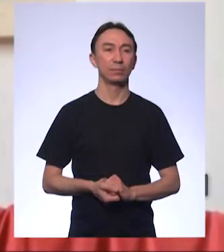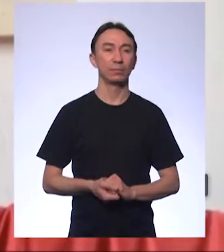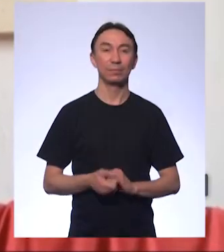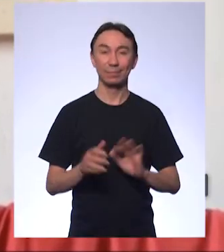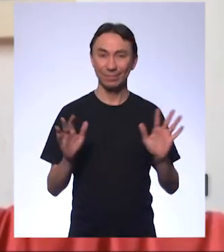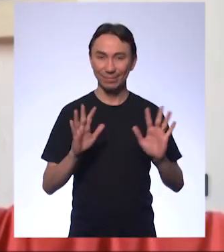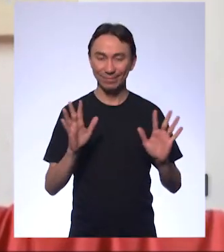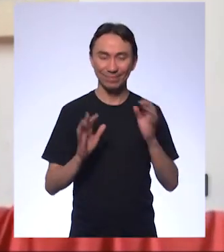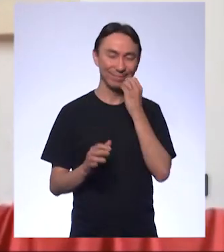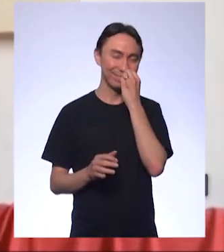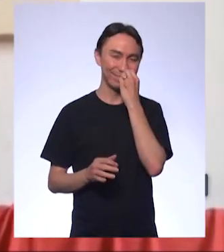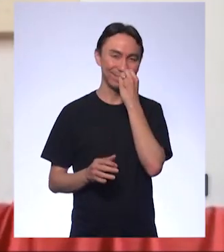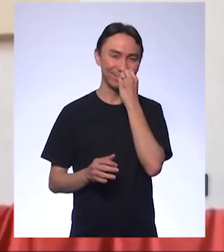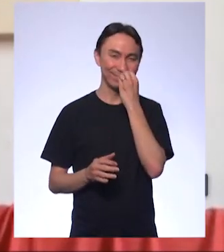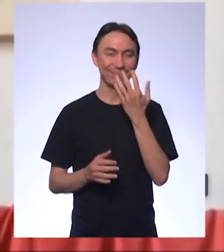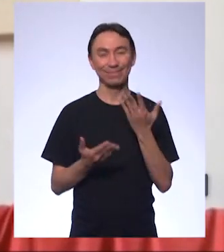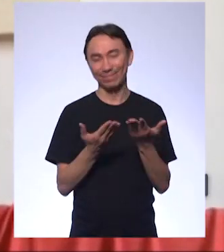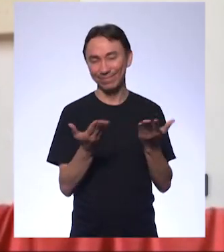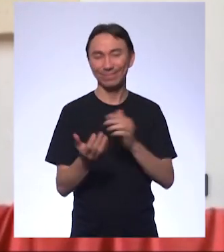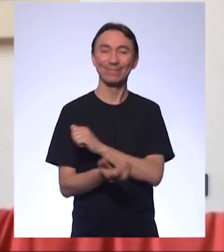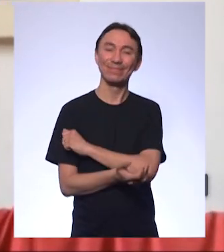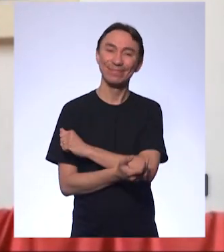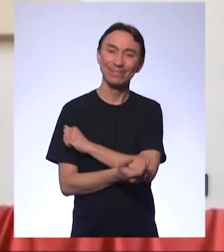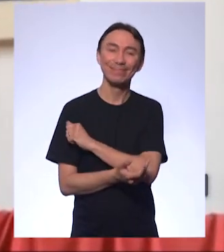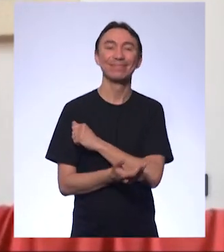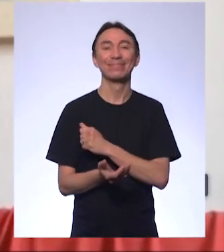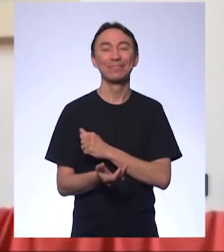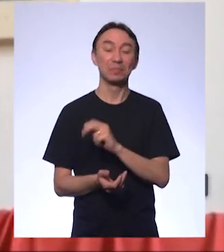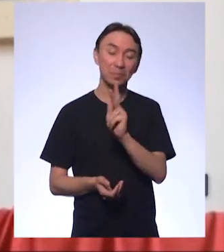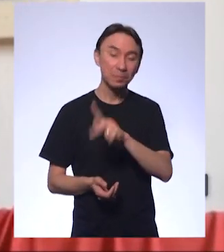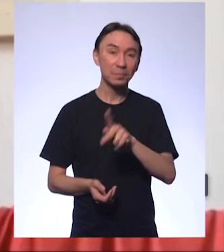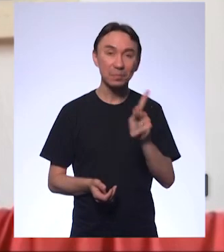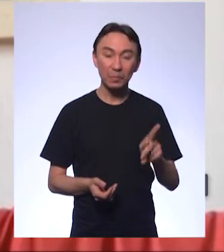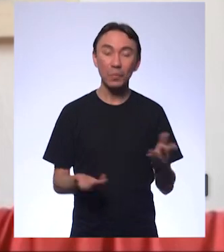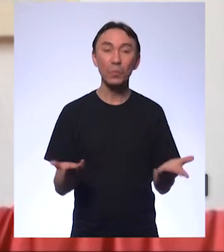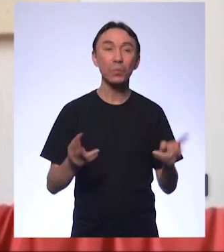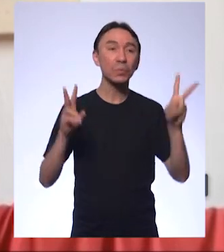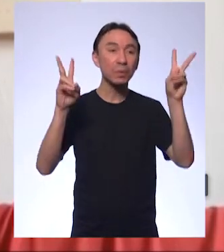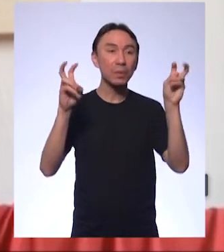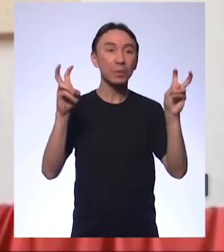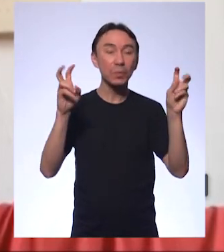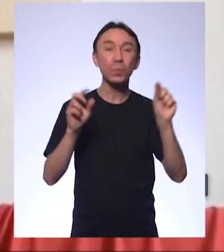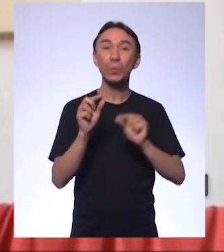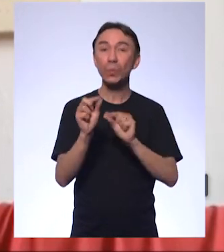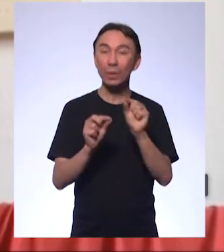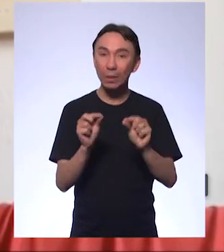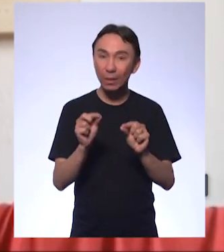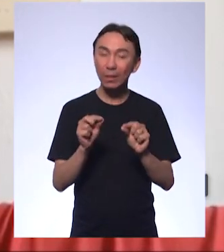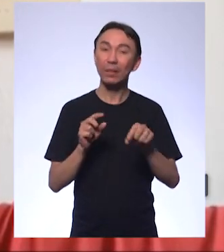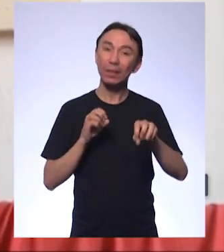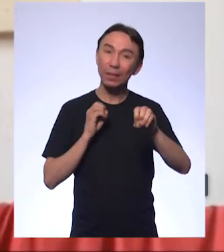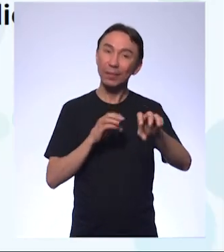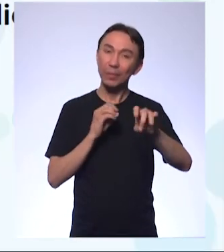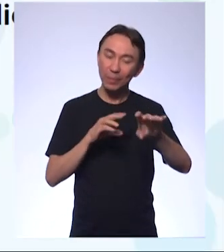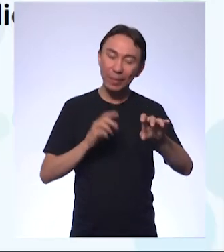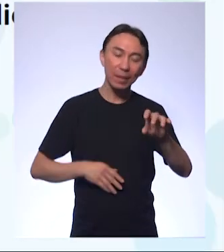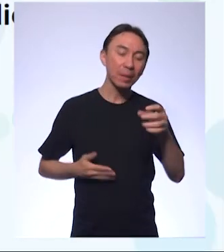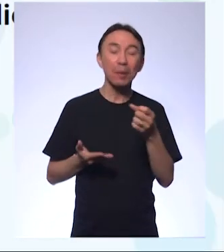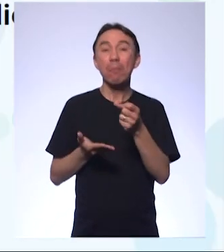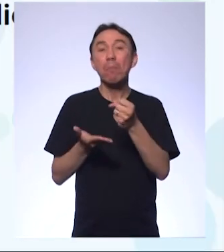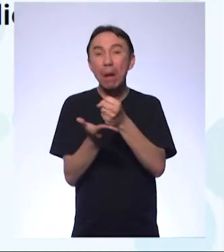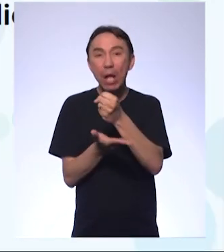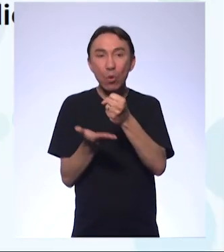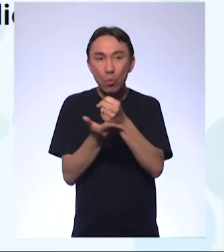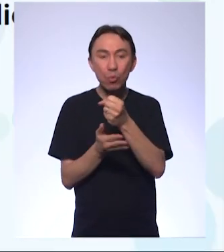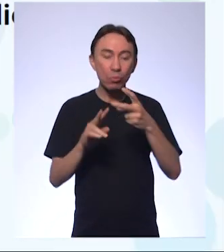Olá, queridos alunos, queridos professores. O tema de nossa aula de hoje é Conceitos Básicos em Genética. Esta é uma